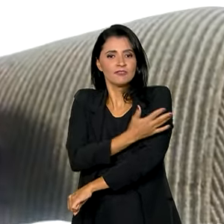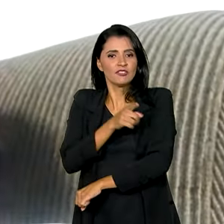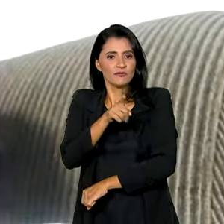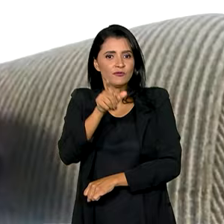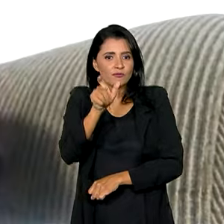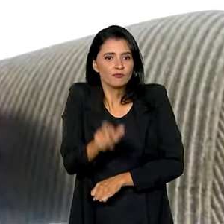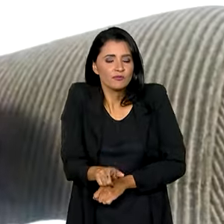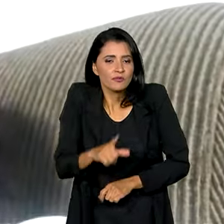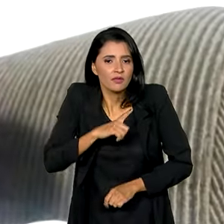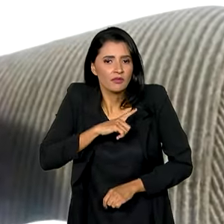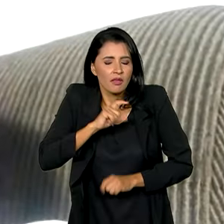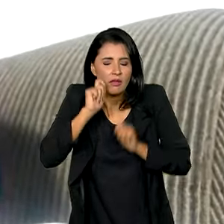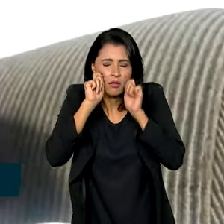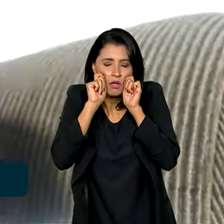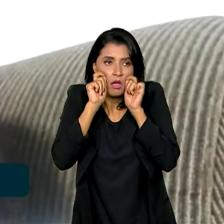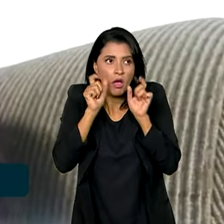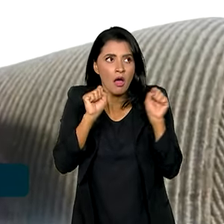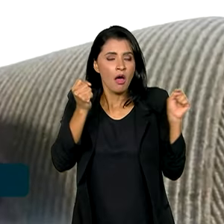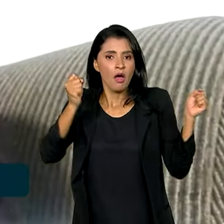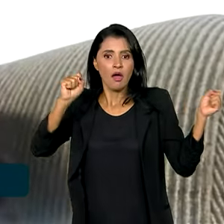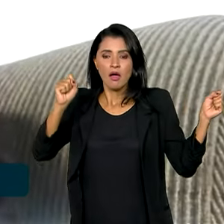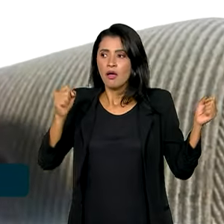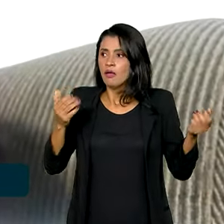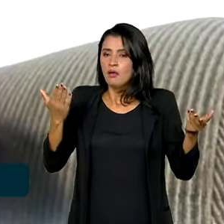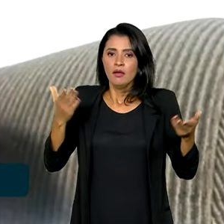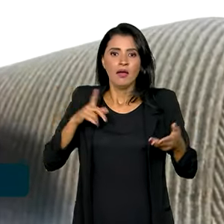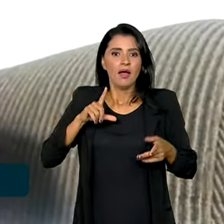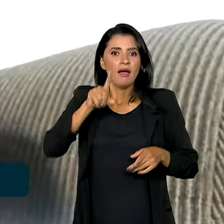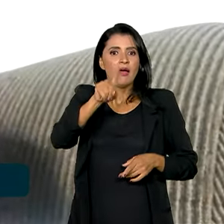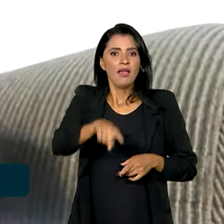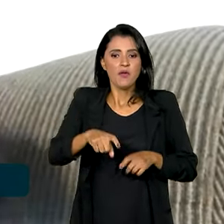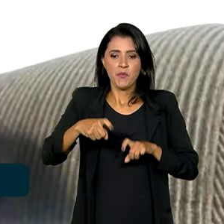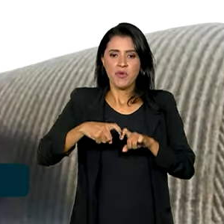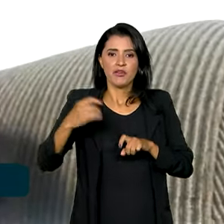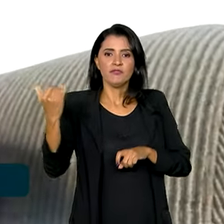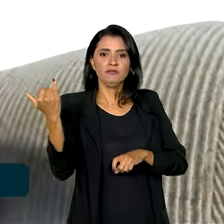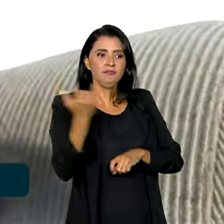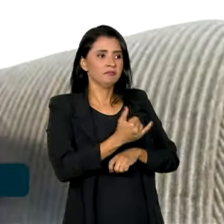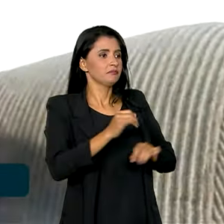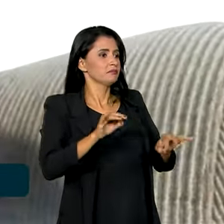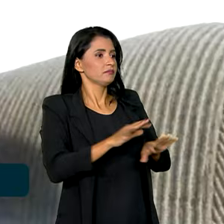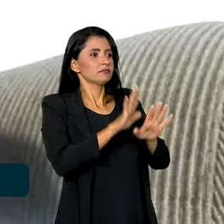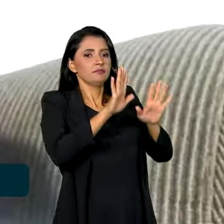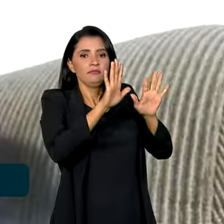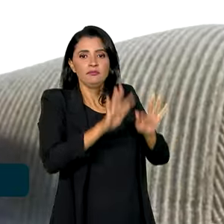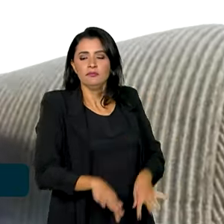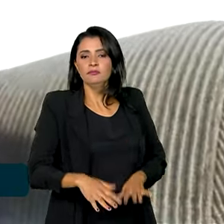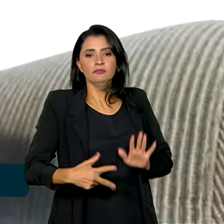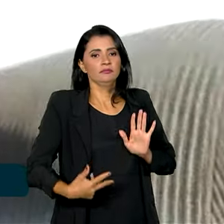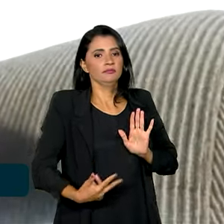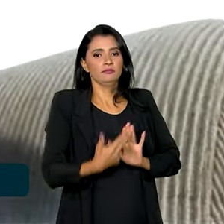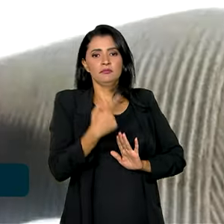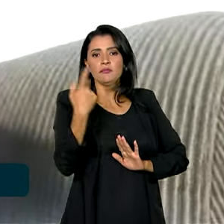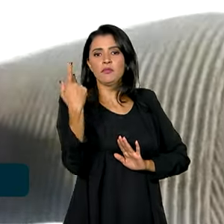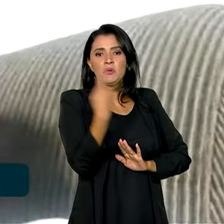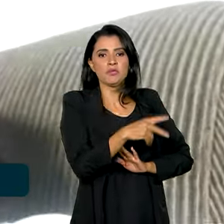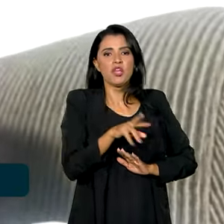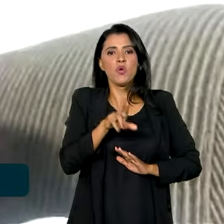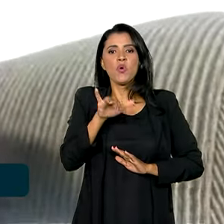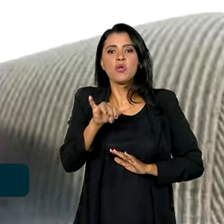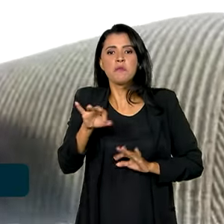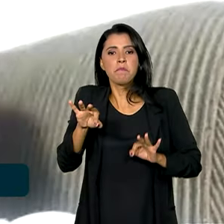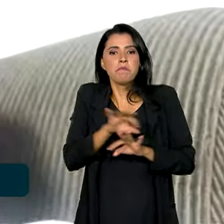você acordar e o médico falar assim: acabou, o seu rim já